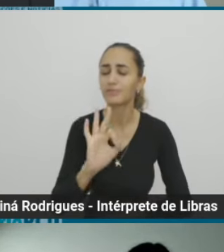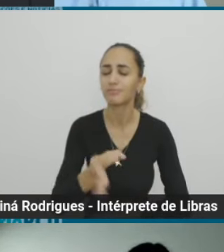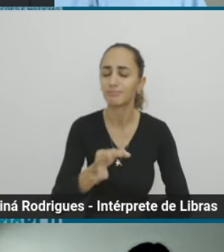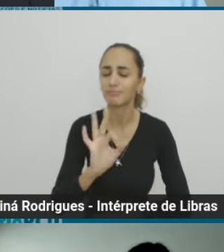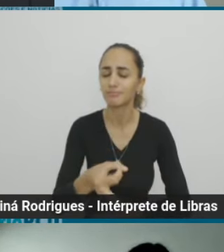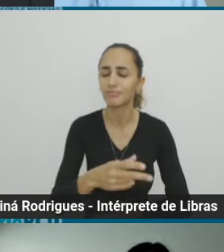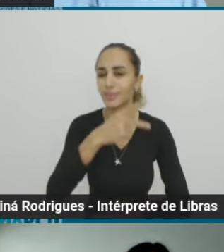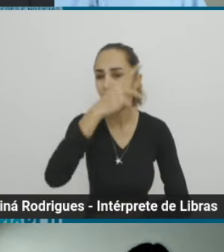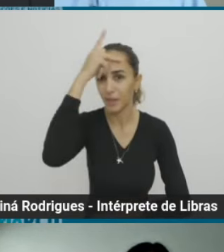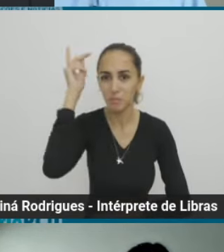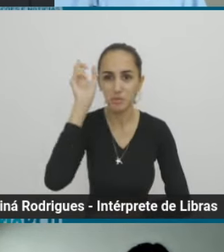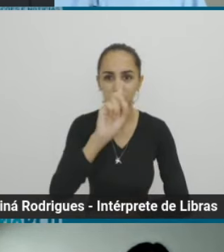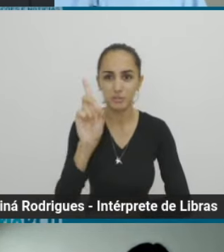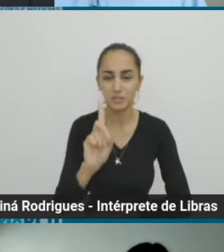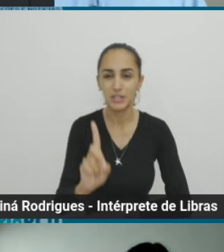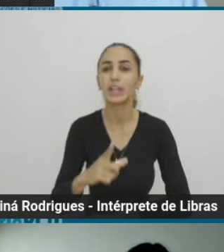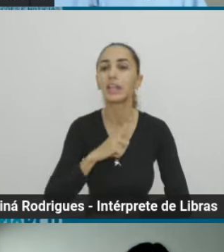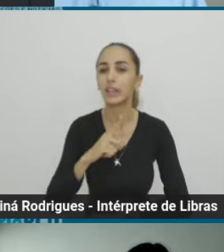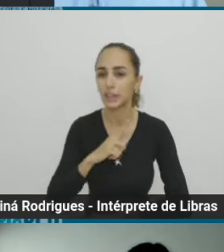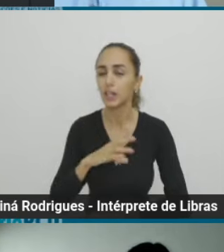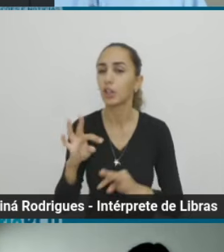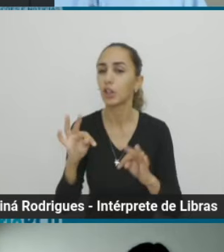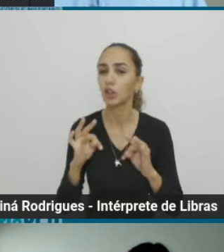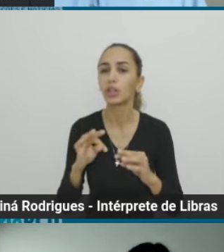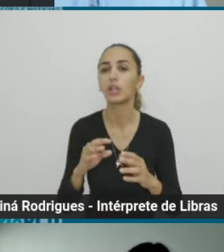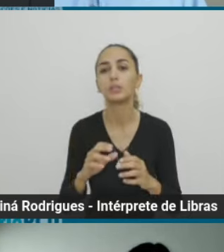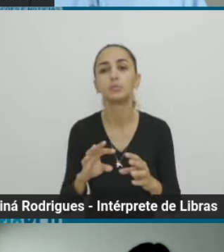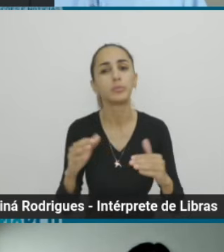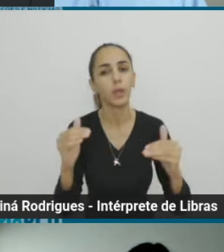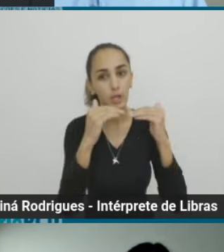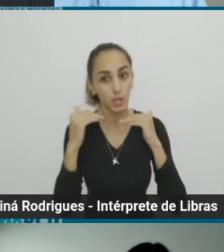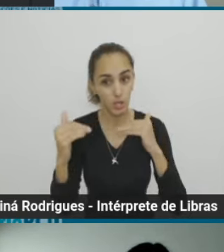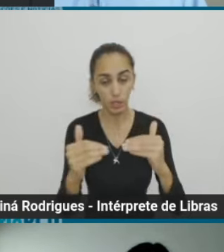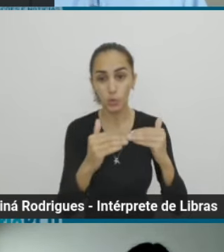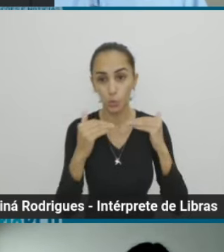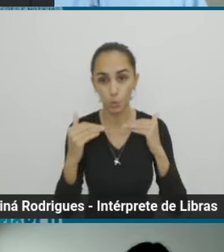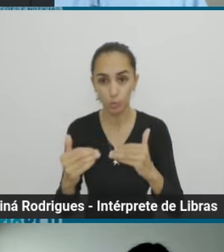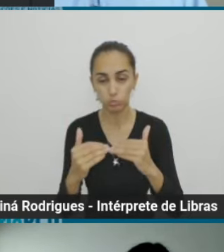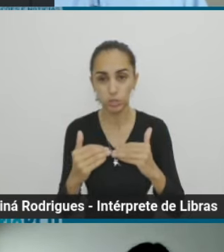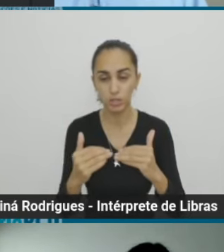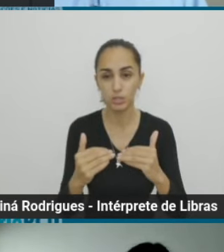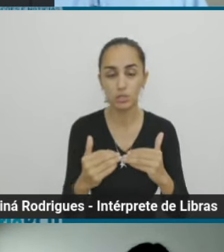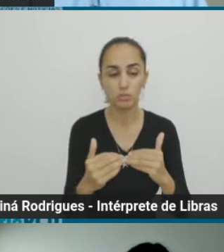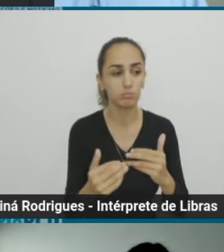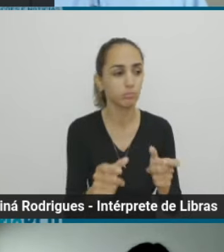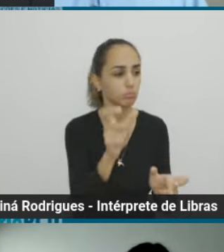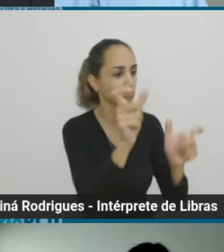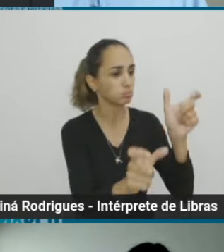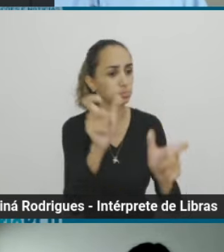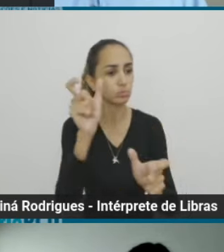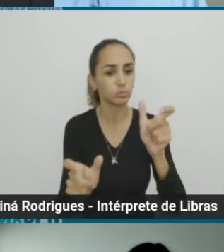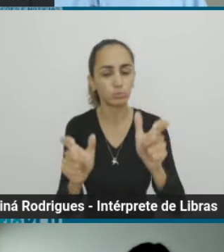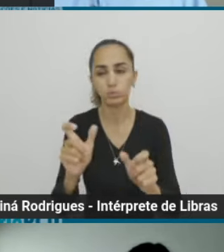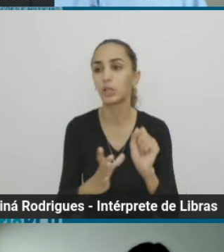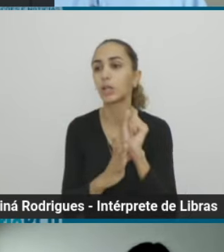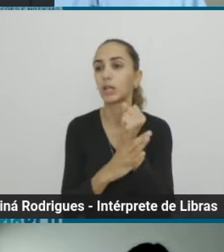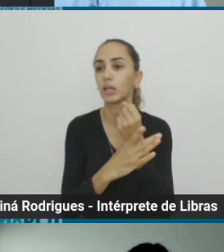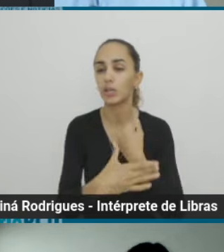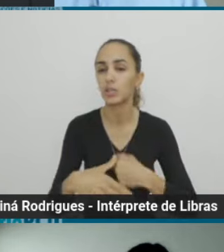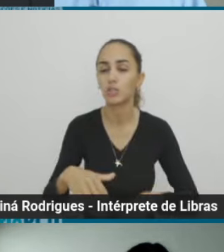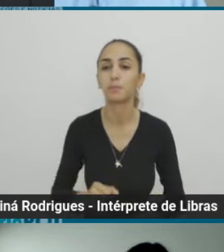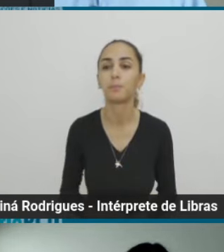com deficiência terão, dentro do possível, é claro, em igualdade de condições com as demais pessoas, a garantia do mais pleno